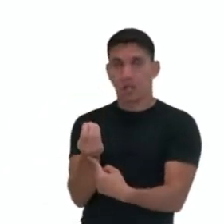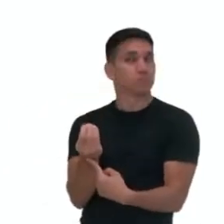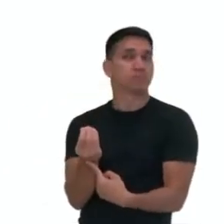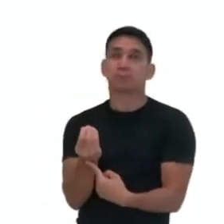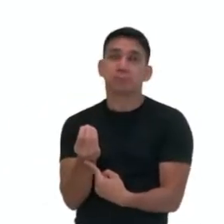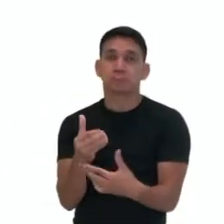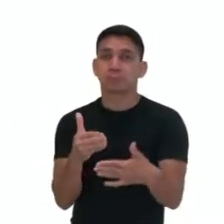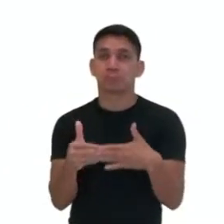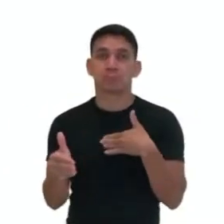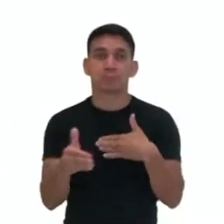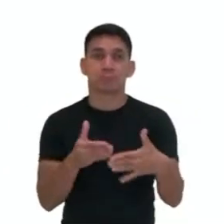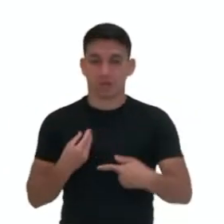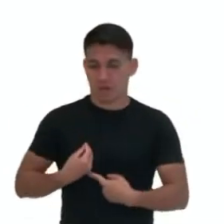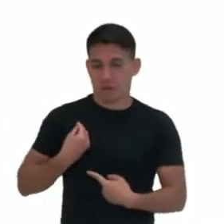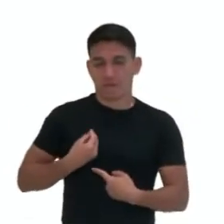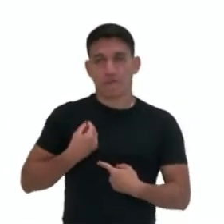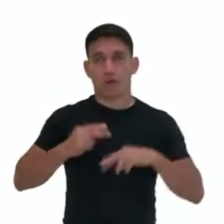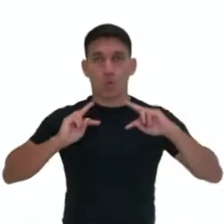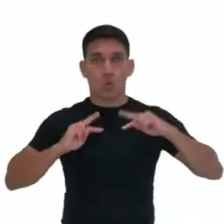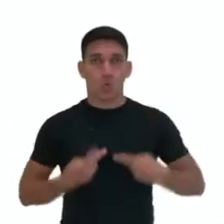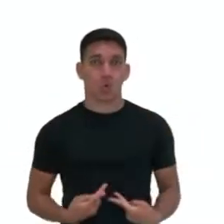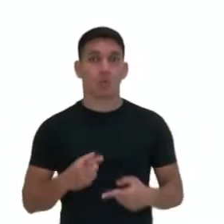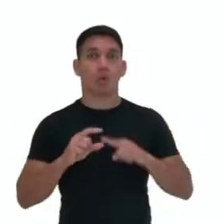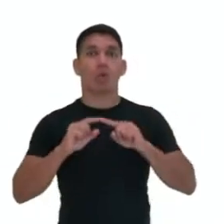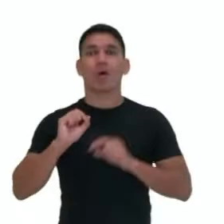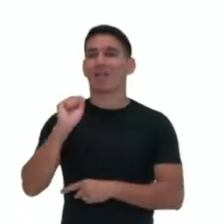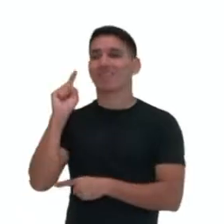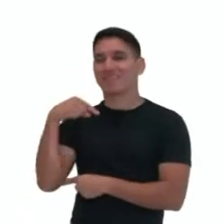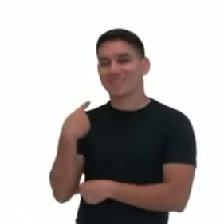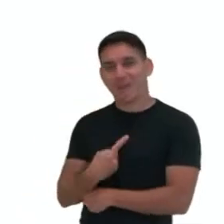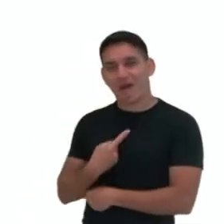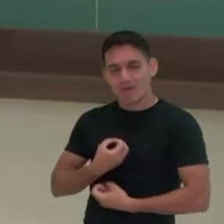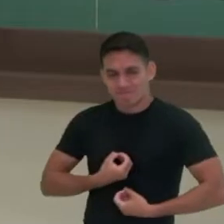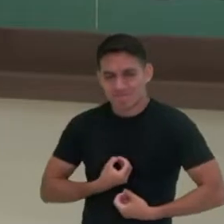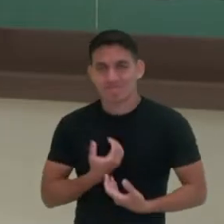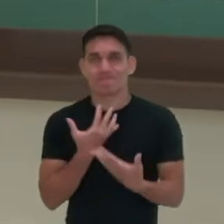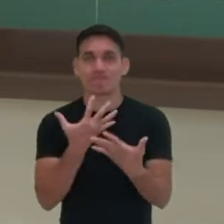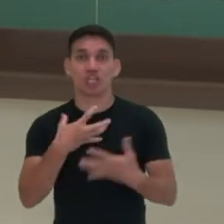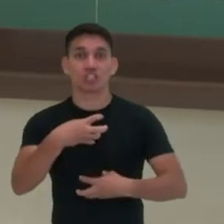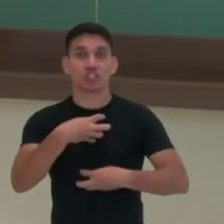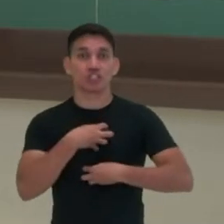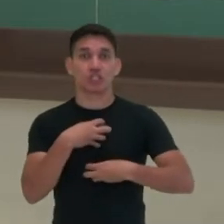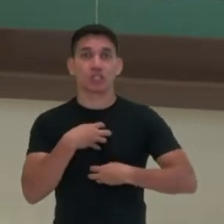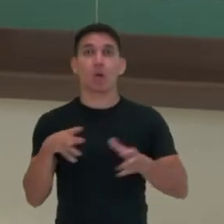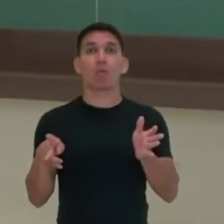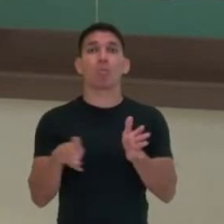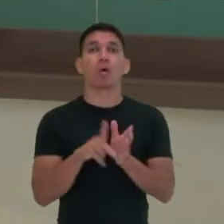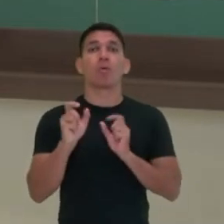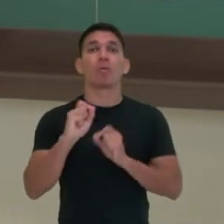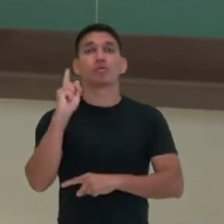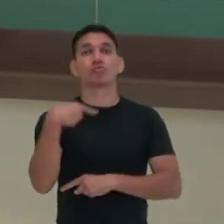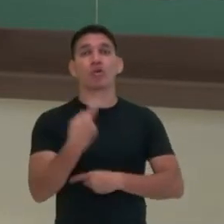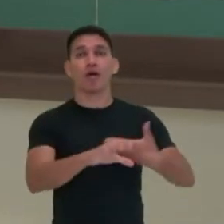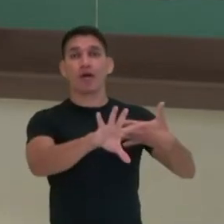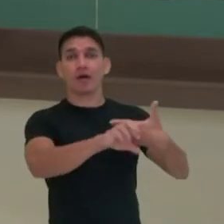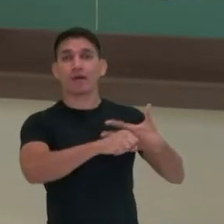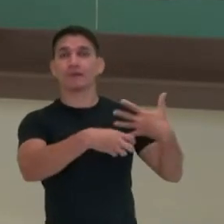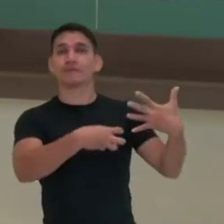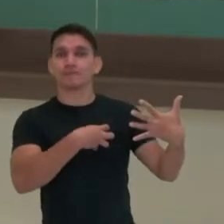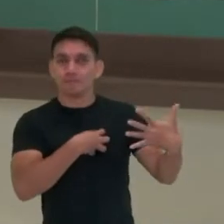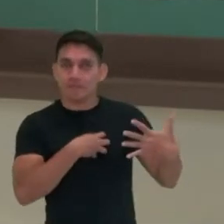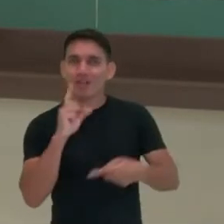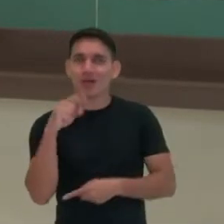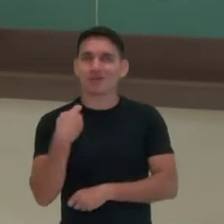inerente à vida humana. Então, nós nos expressamos através dos nossos sentidos, das